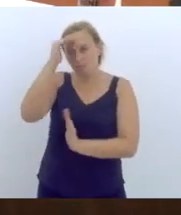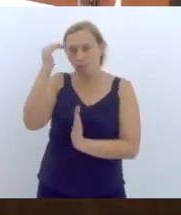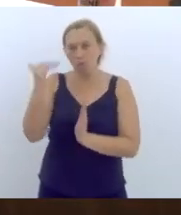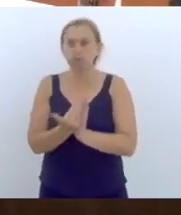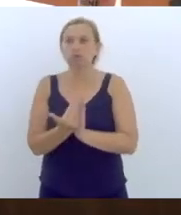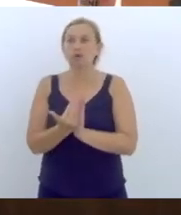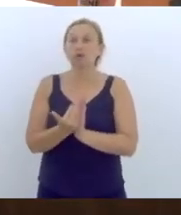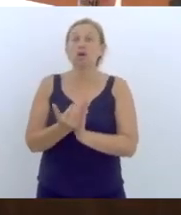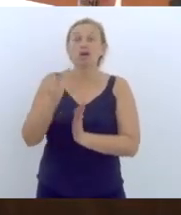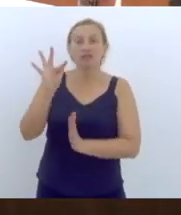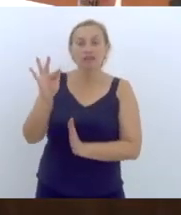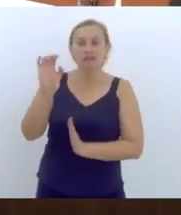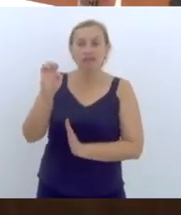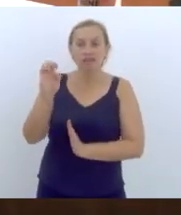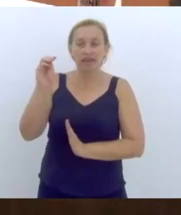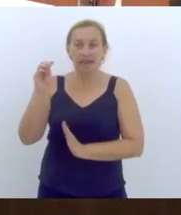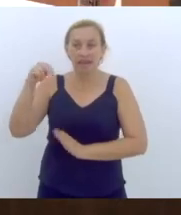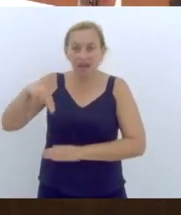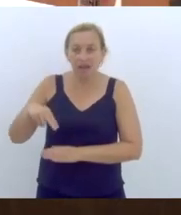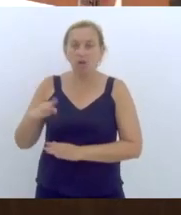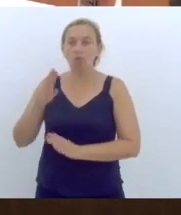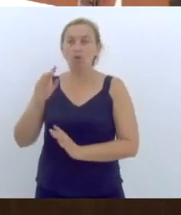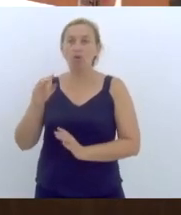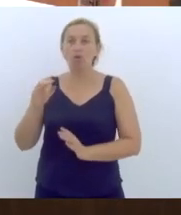FECAM ele tem como objetivo garantir